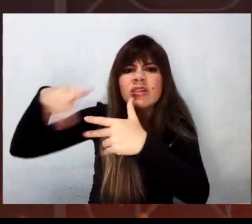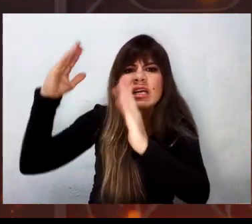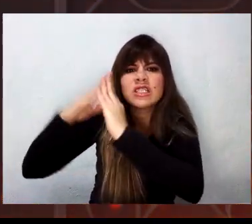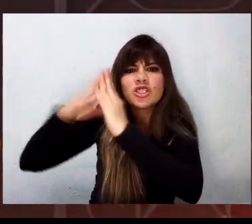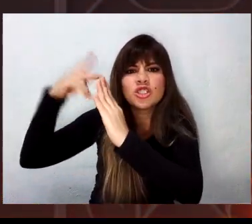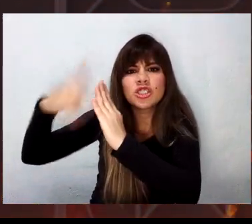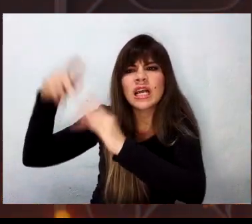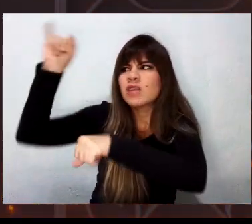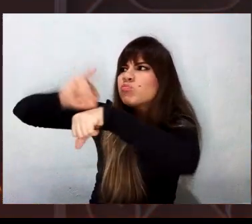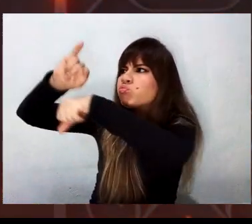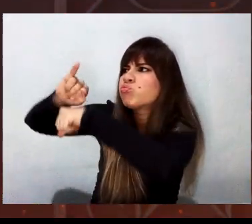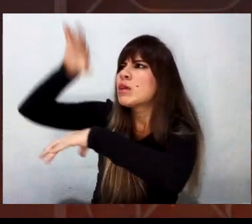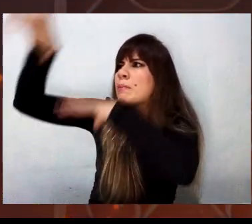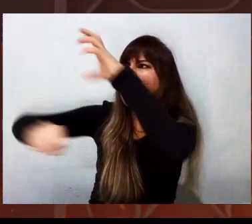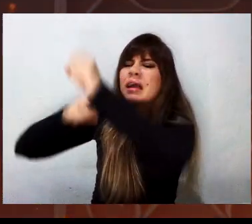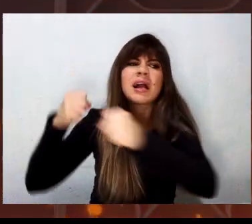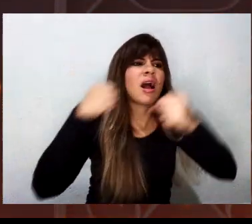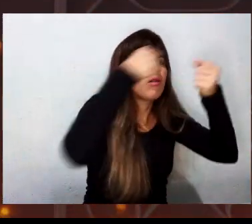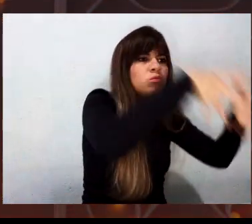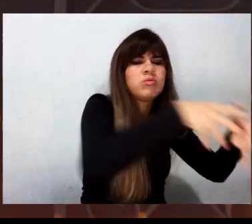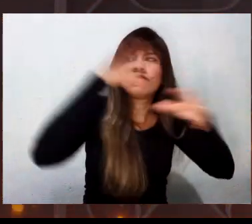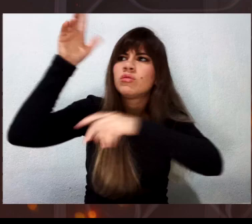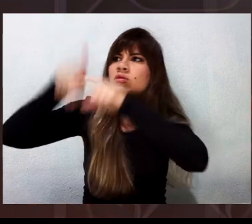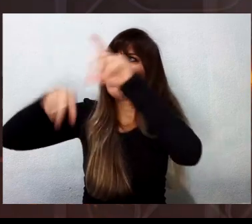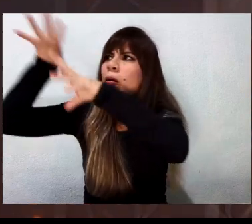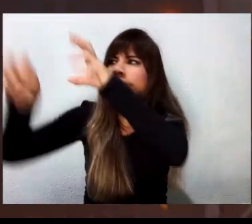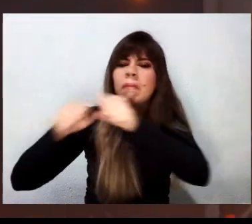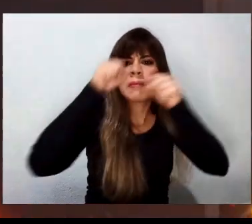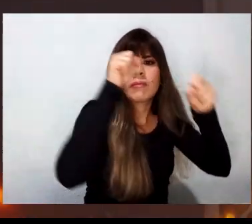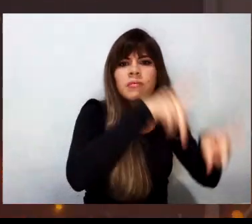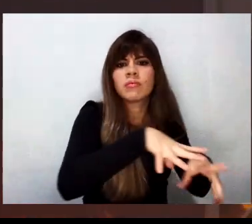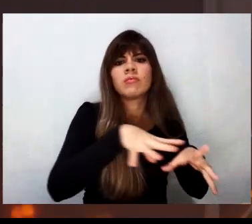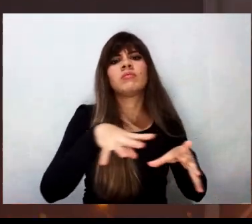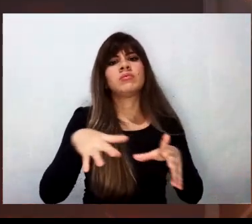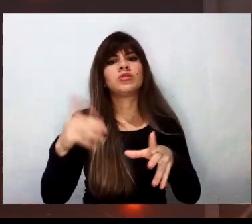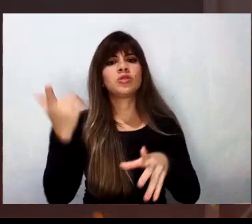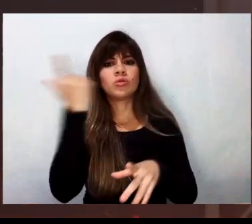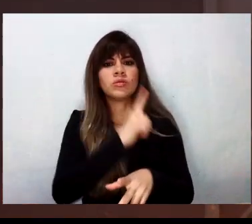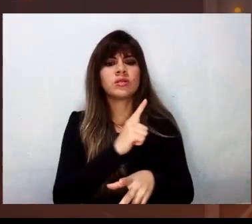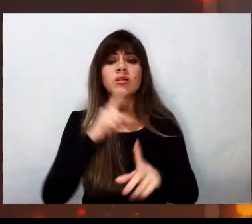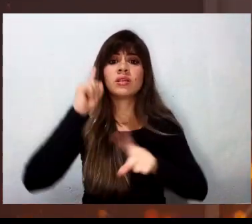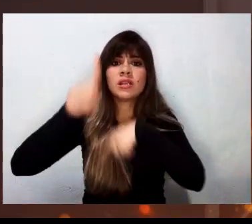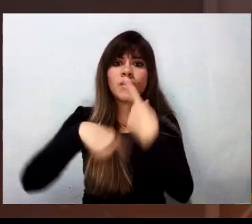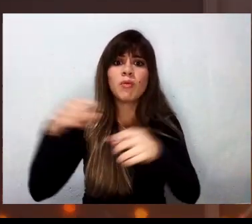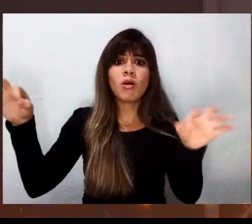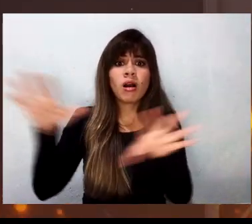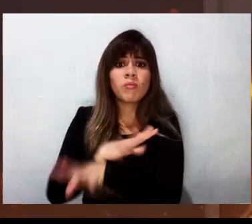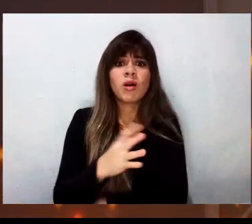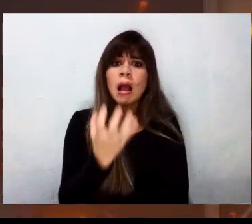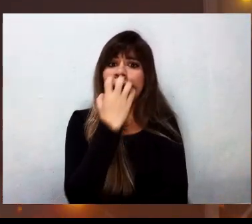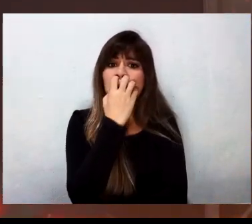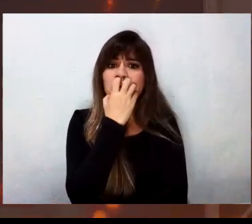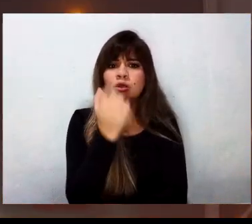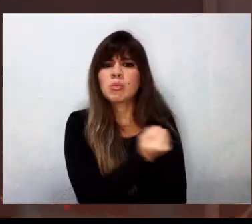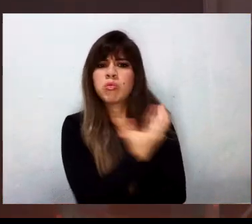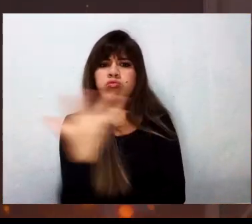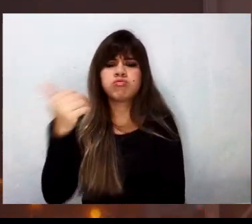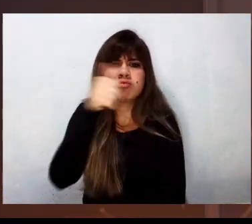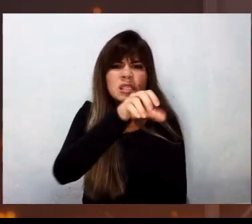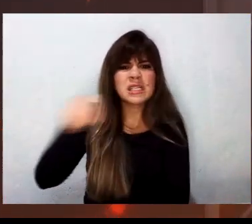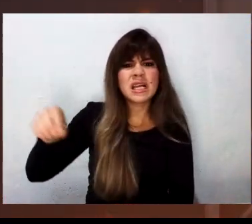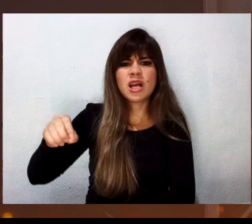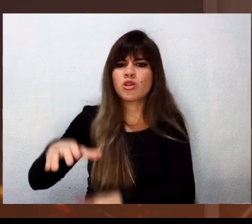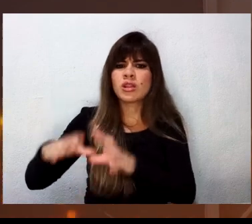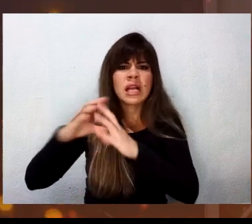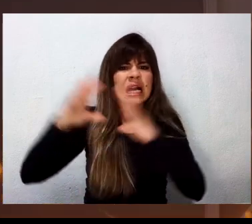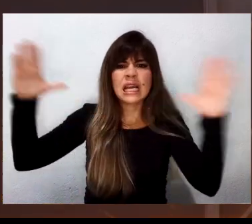pertences sozinho, carregando-os da casa para o jardim. Assim que terminou, uma centena de cachorros de todos os tamanhos